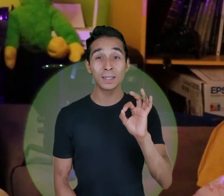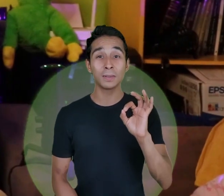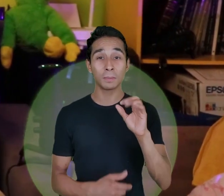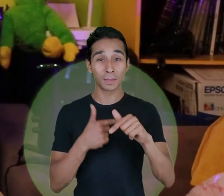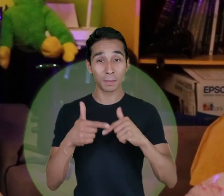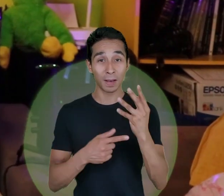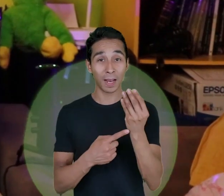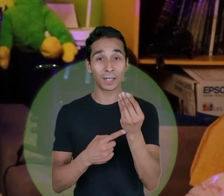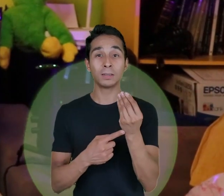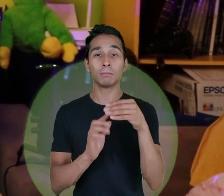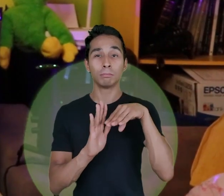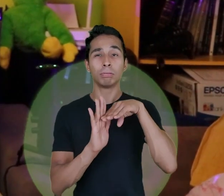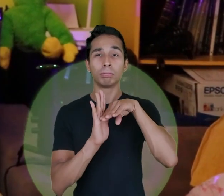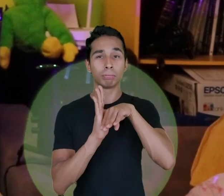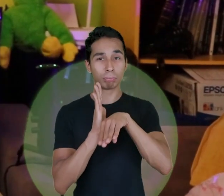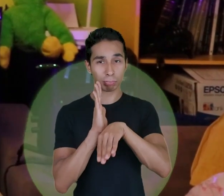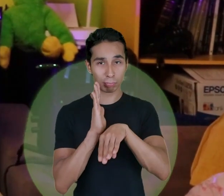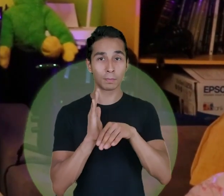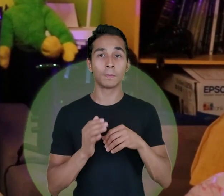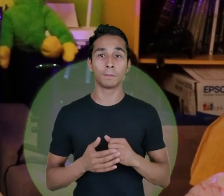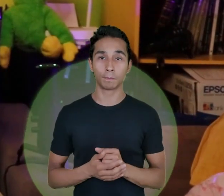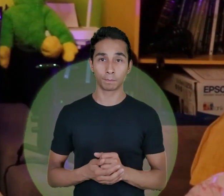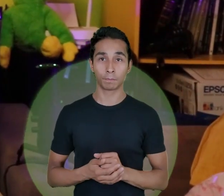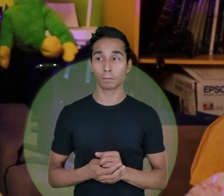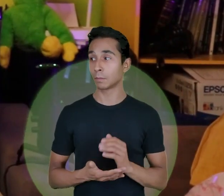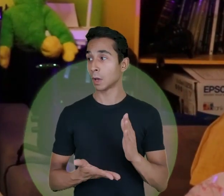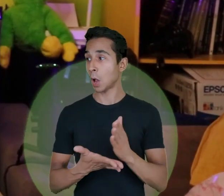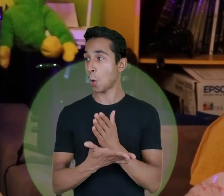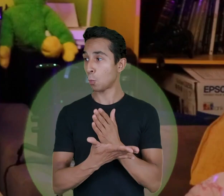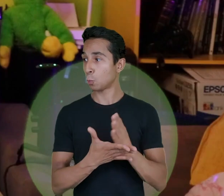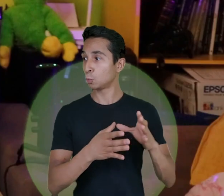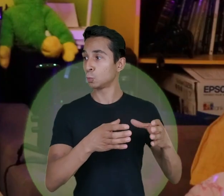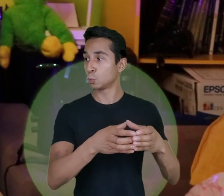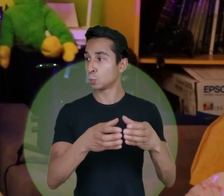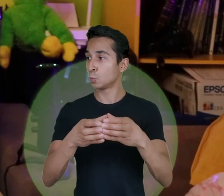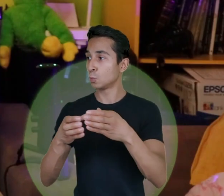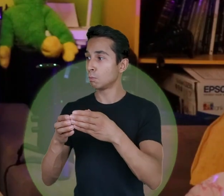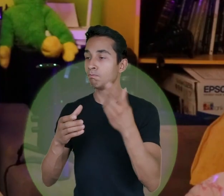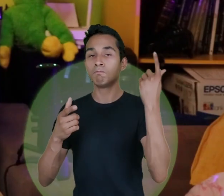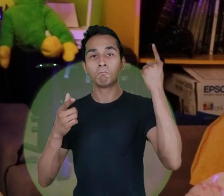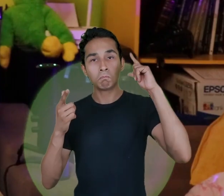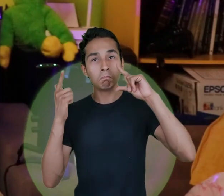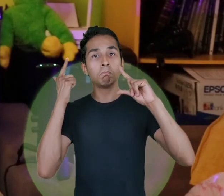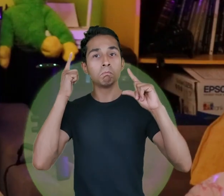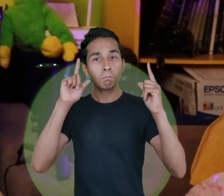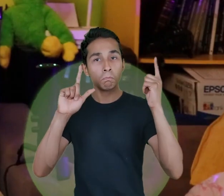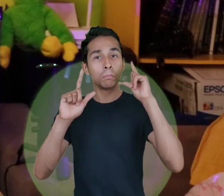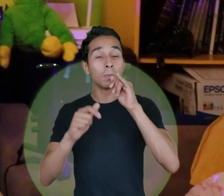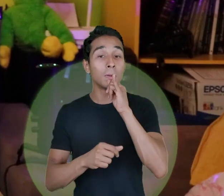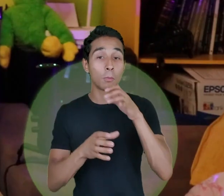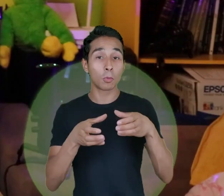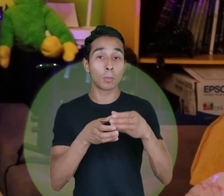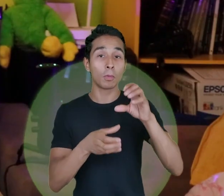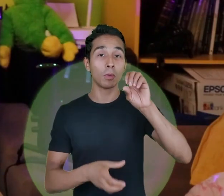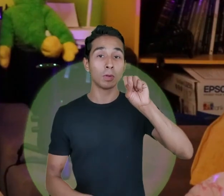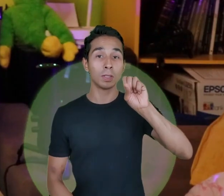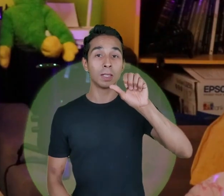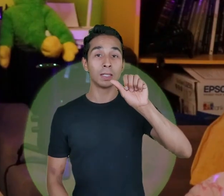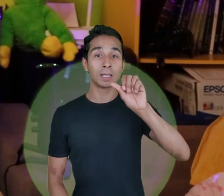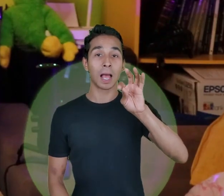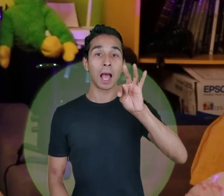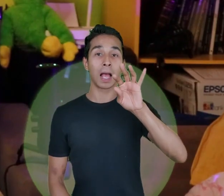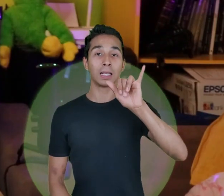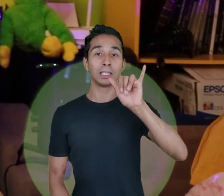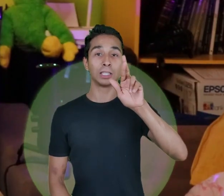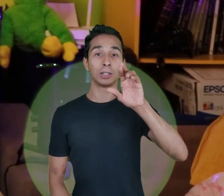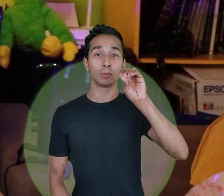quedas. Tem alguns grupos que mostraram soluções possíveis, né? A gente pode citar aqui os Sátiros, que realizou diversos espetáculos digitais, inclusive